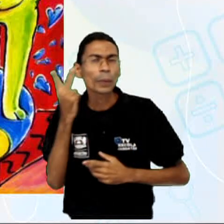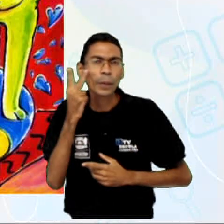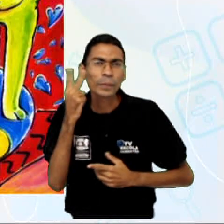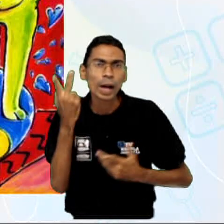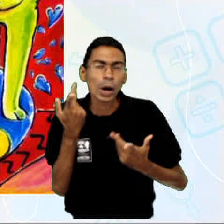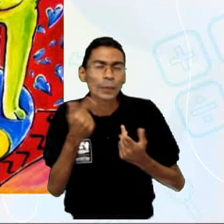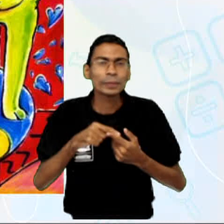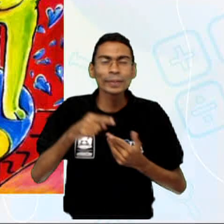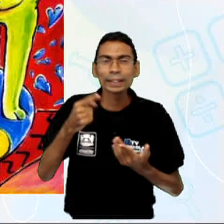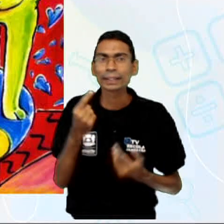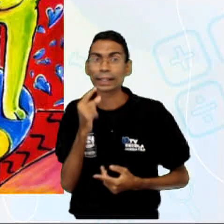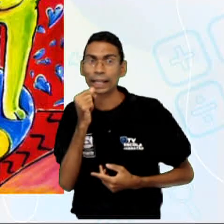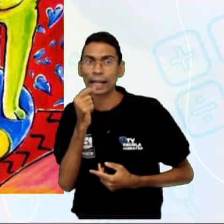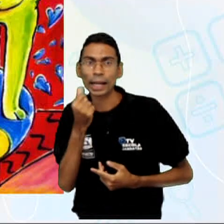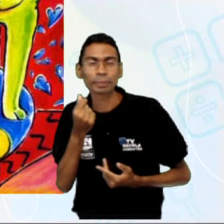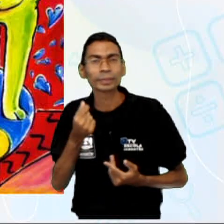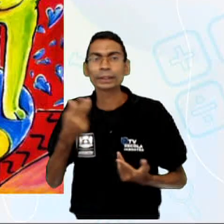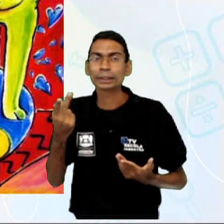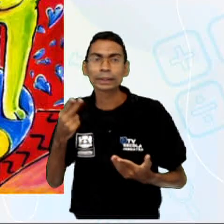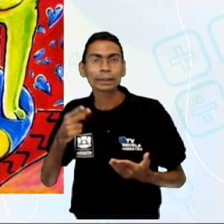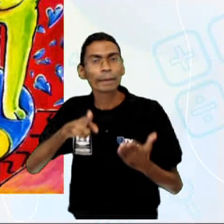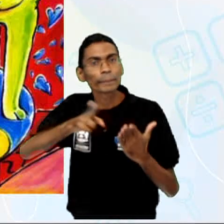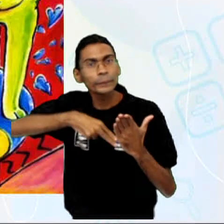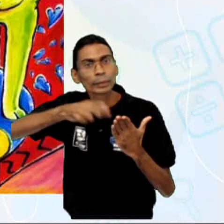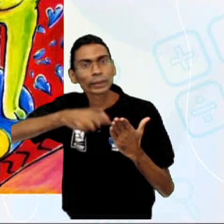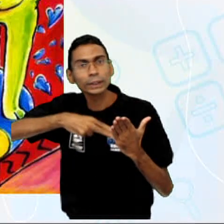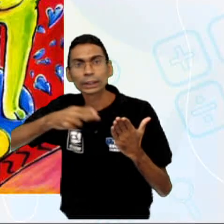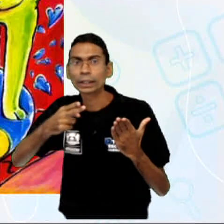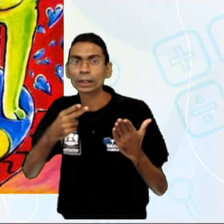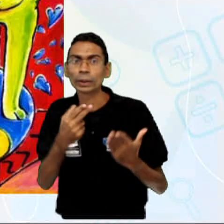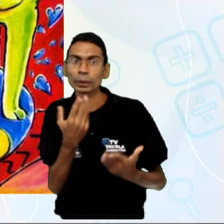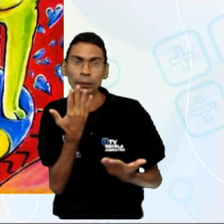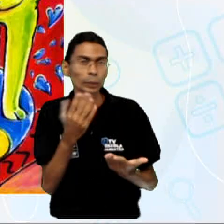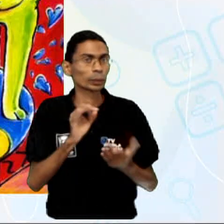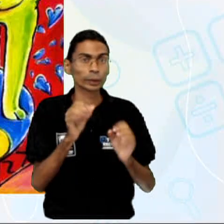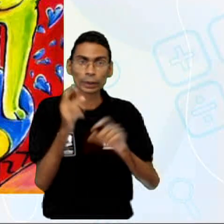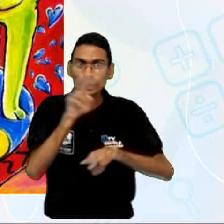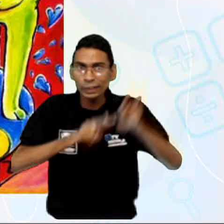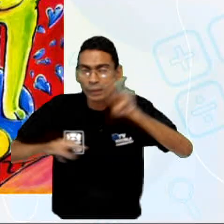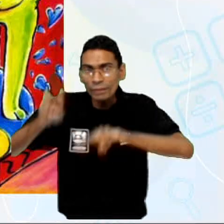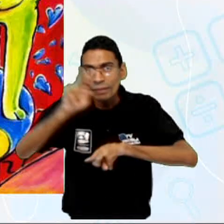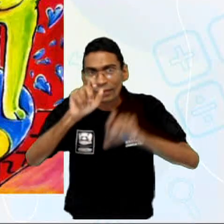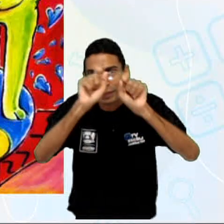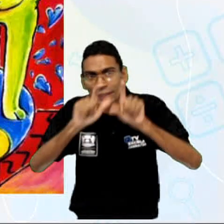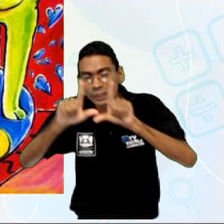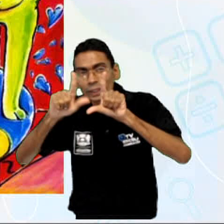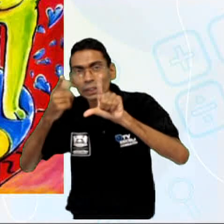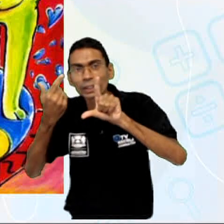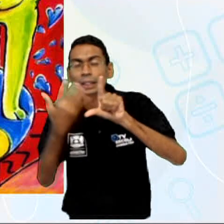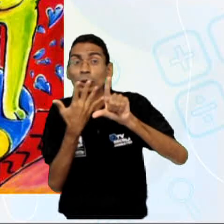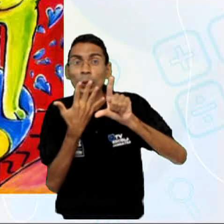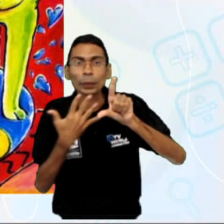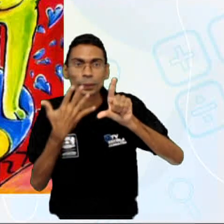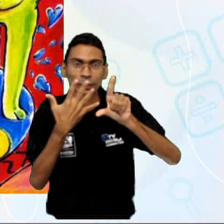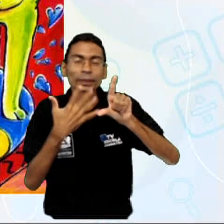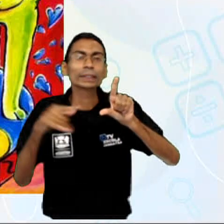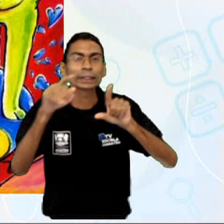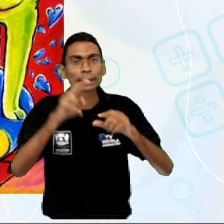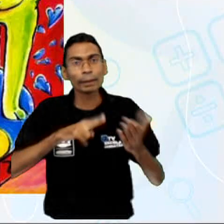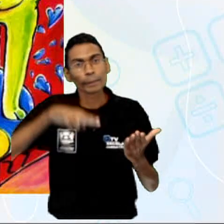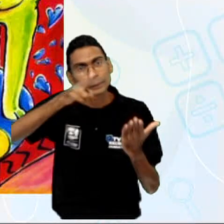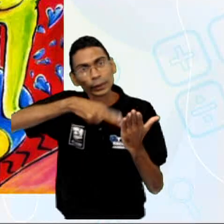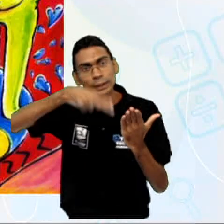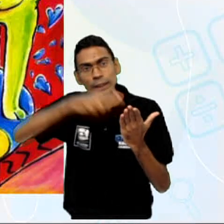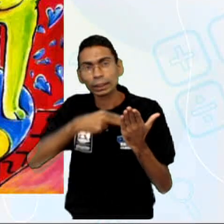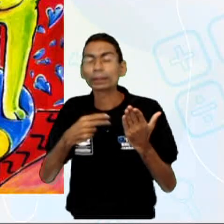pincel, tinta. A gente vê aqui do lado uma das suas obras e a gente vê as cores, que pintada,